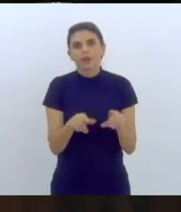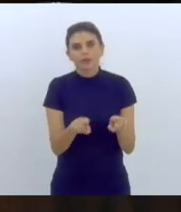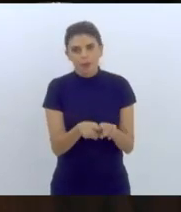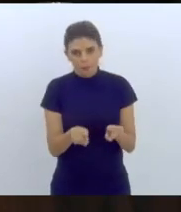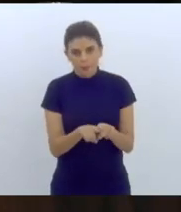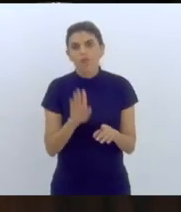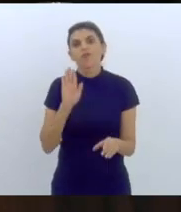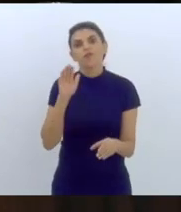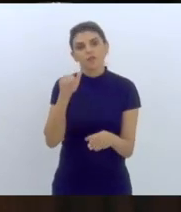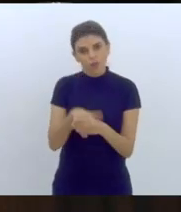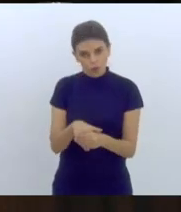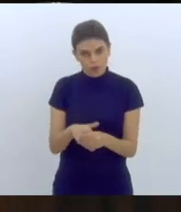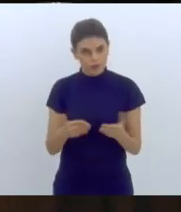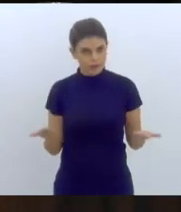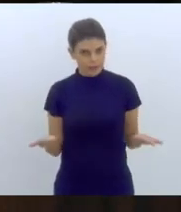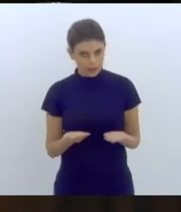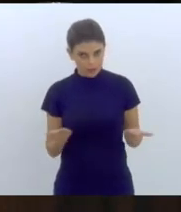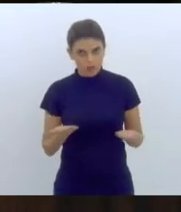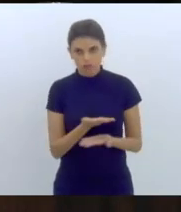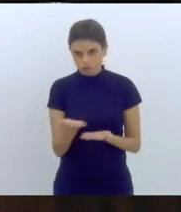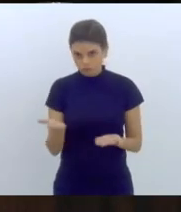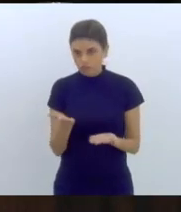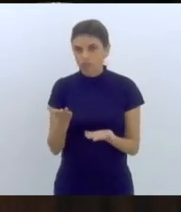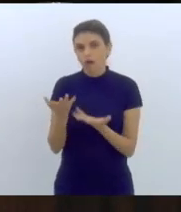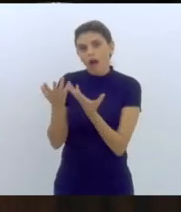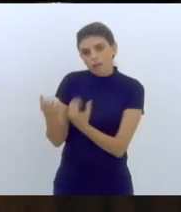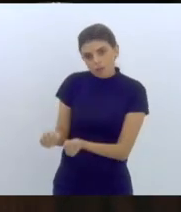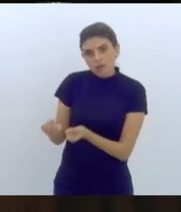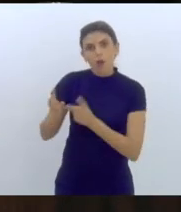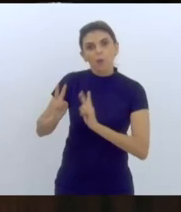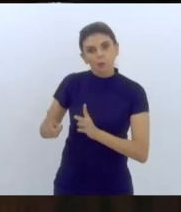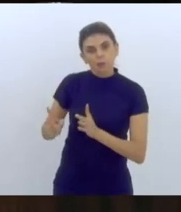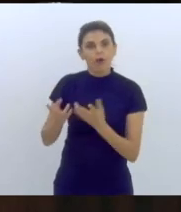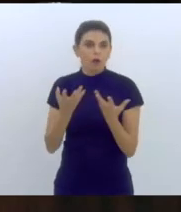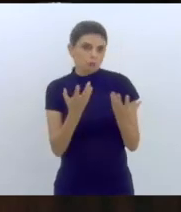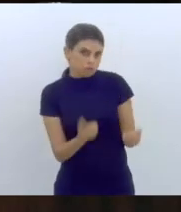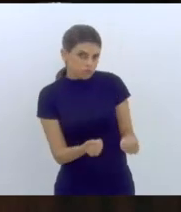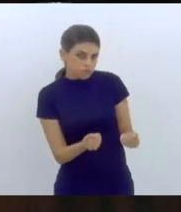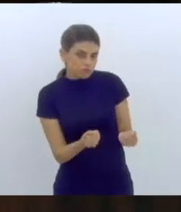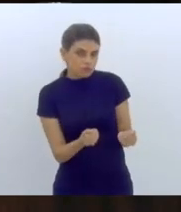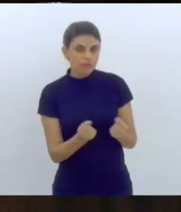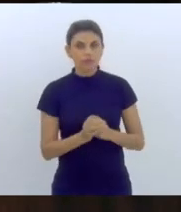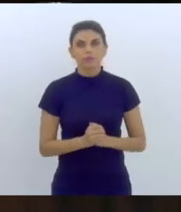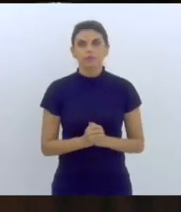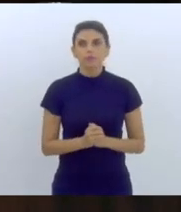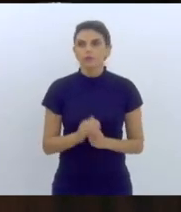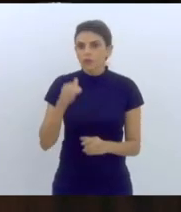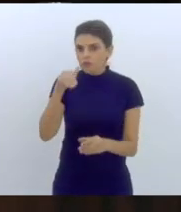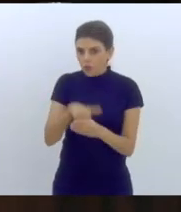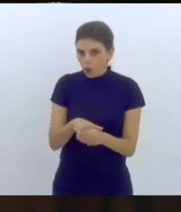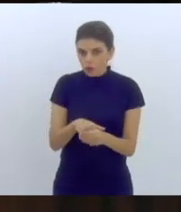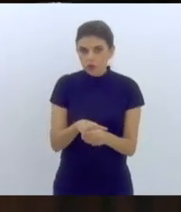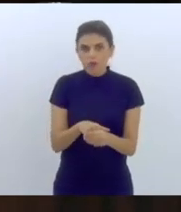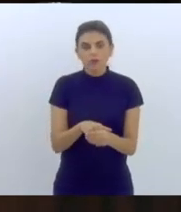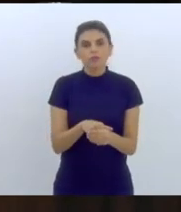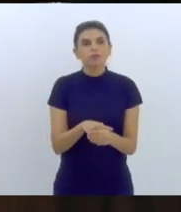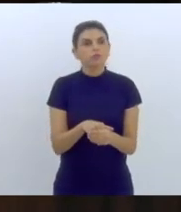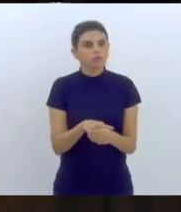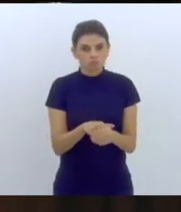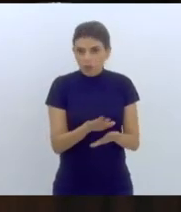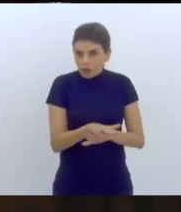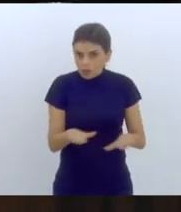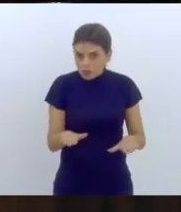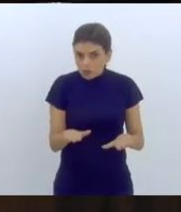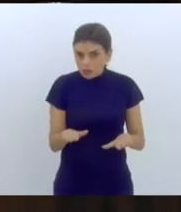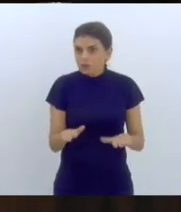Em votação, os senhores que aprovam permaneçam como estão. Aprovado. Em votação, o projeto assim emendado.